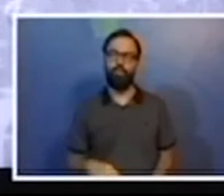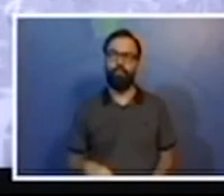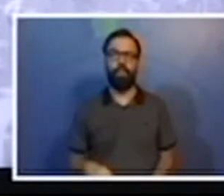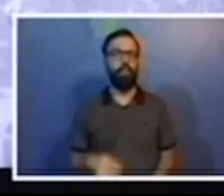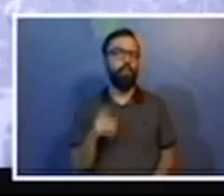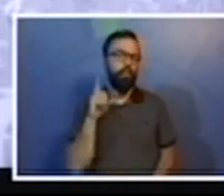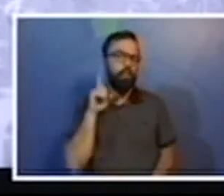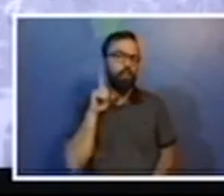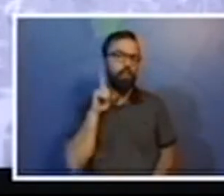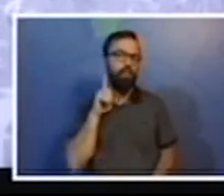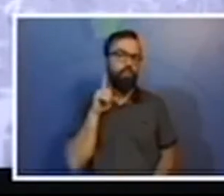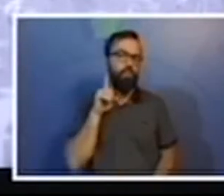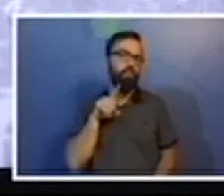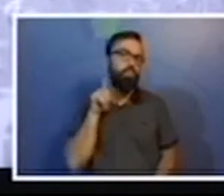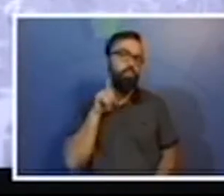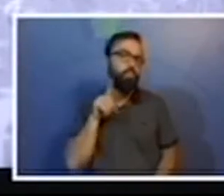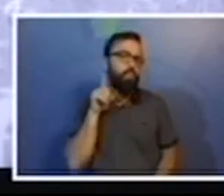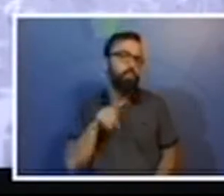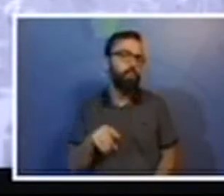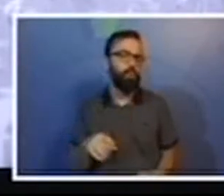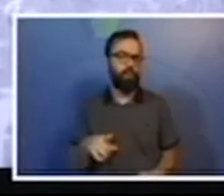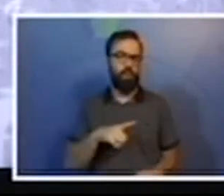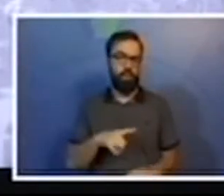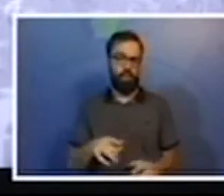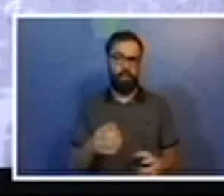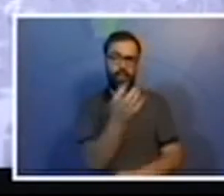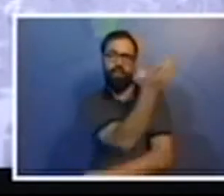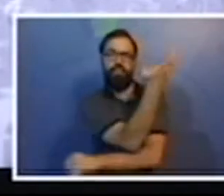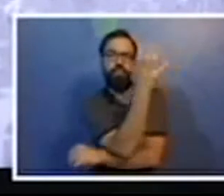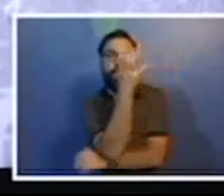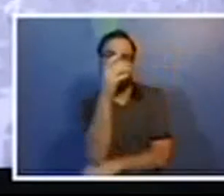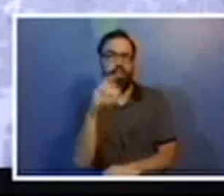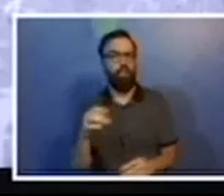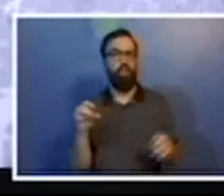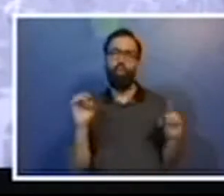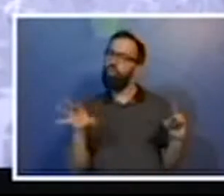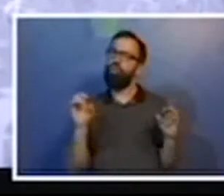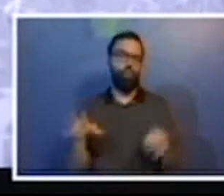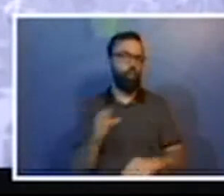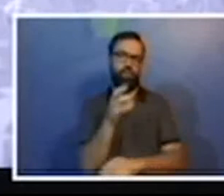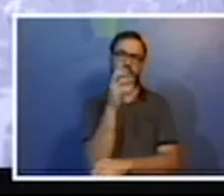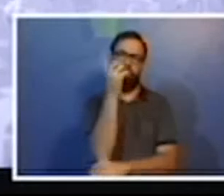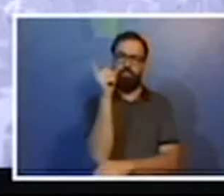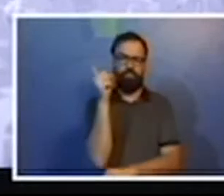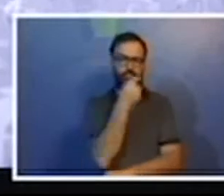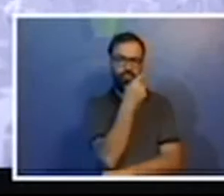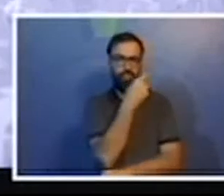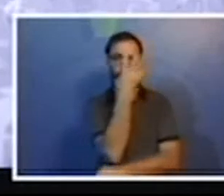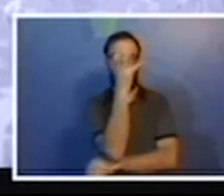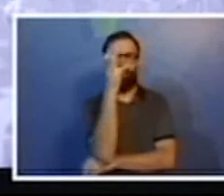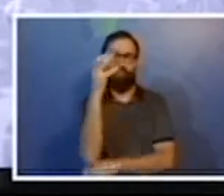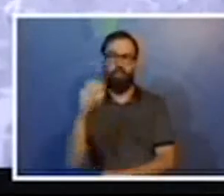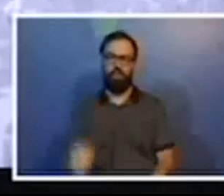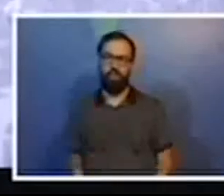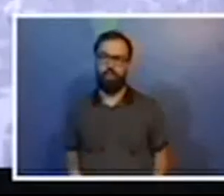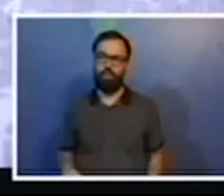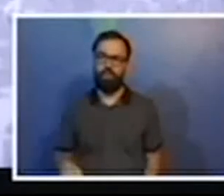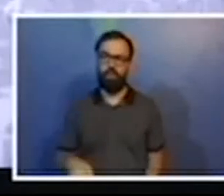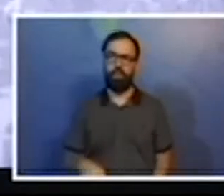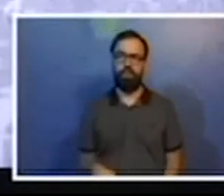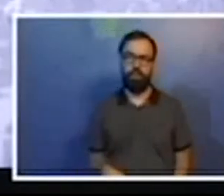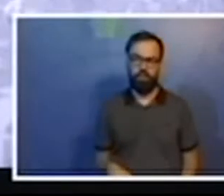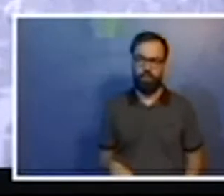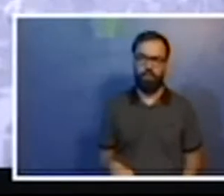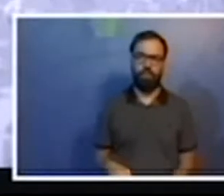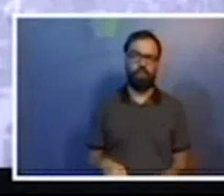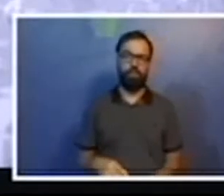sequóias na Califórnia nos Estados Unidos que é o Parque Nacional da sequóia as as características das gimnospermas também